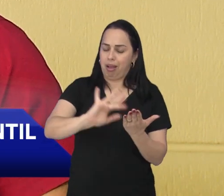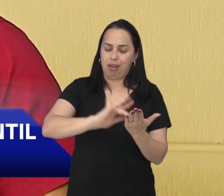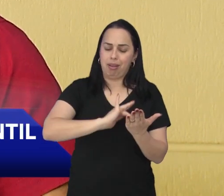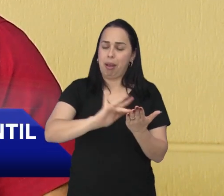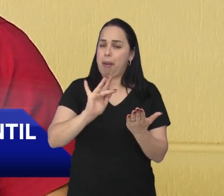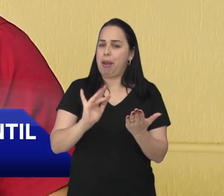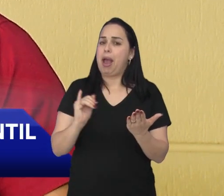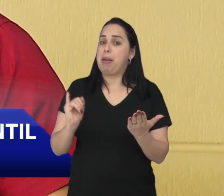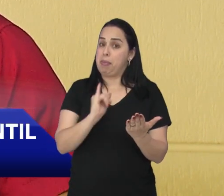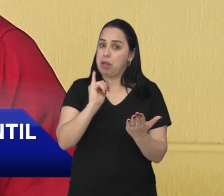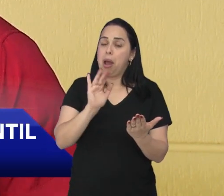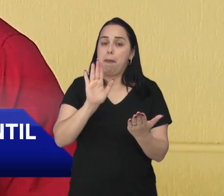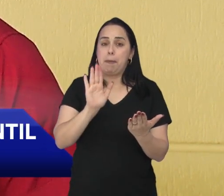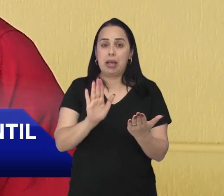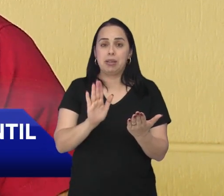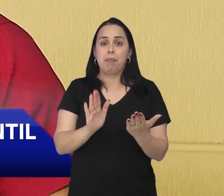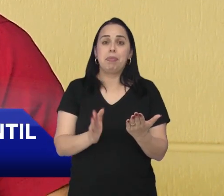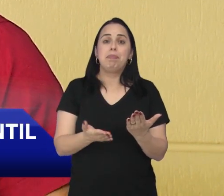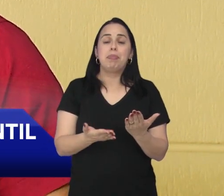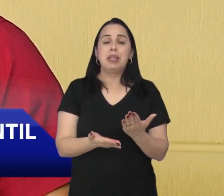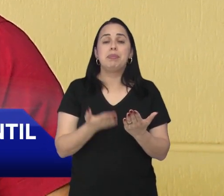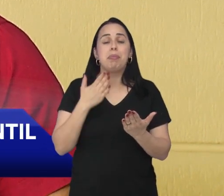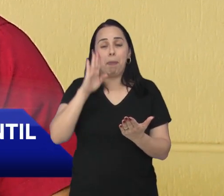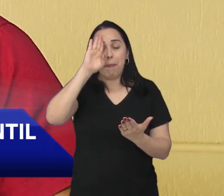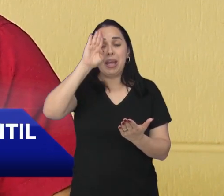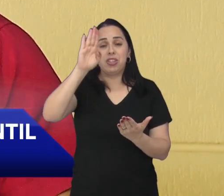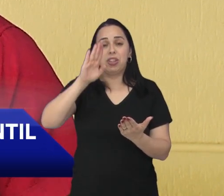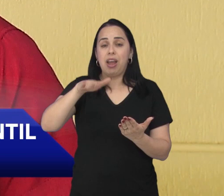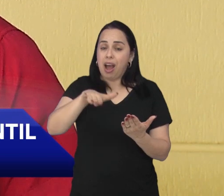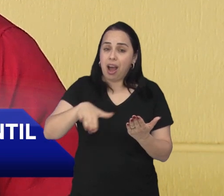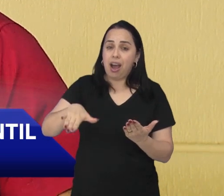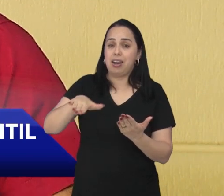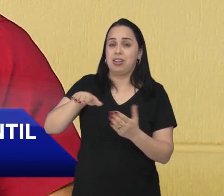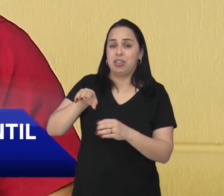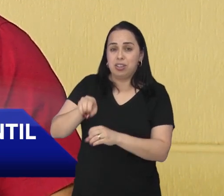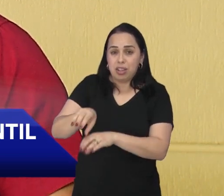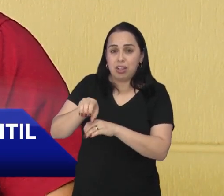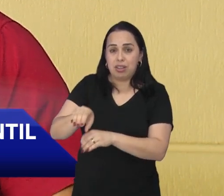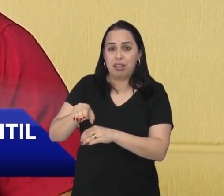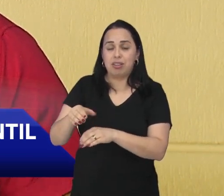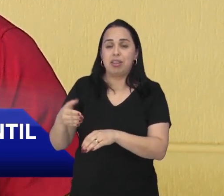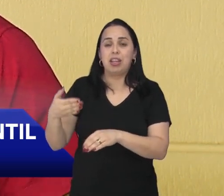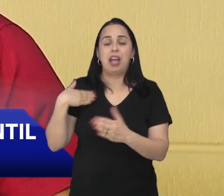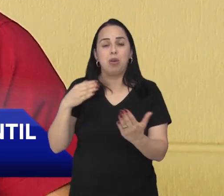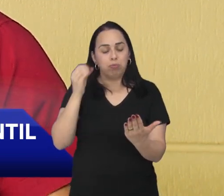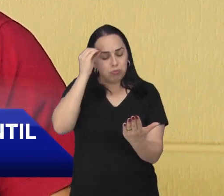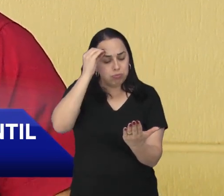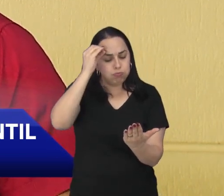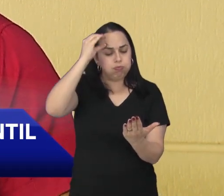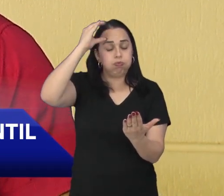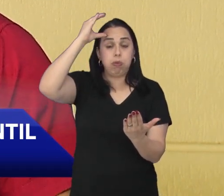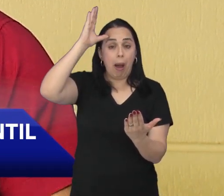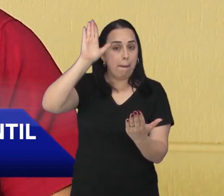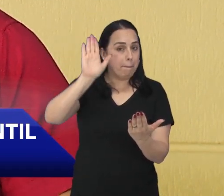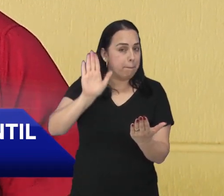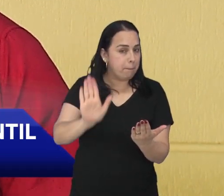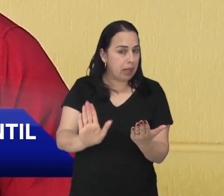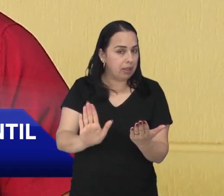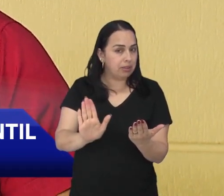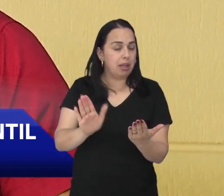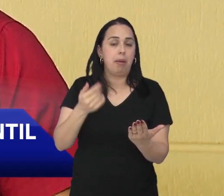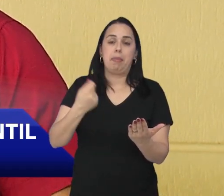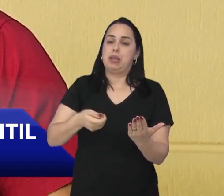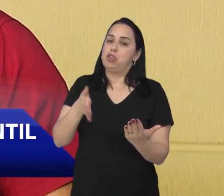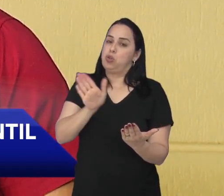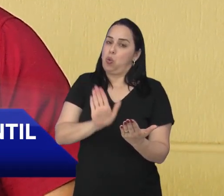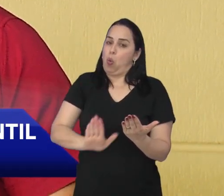é importantíssimo, principalmente quando é aplicado na educação, para poder ampliar o acesso ao conhecimento. Mas